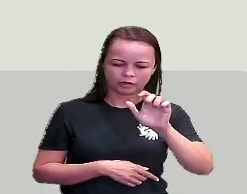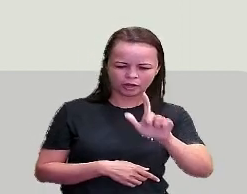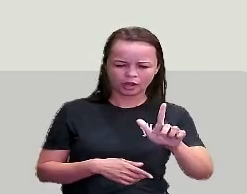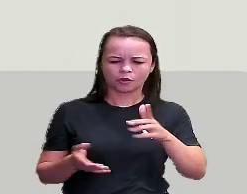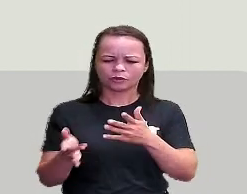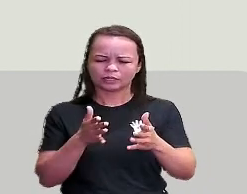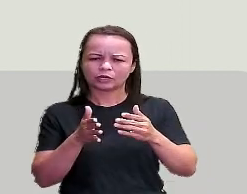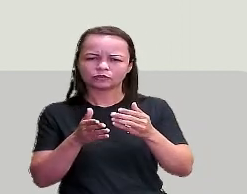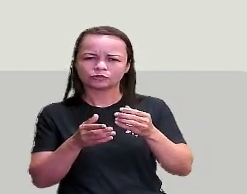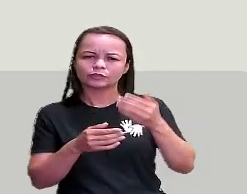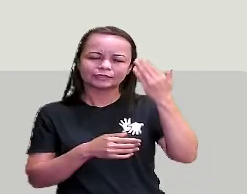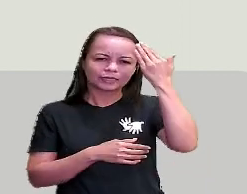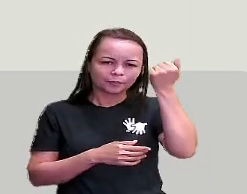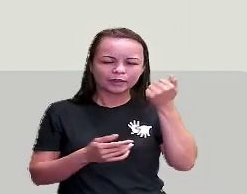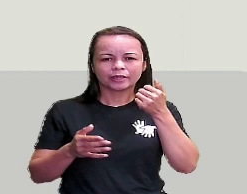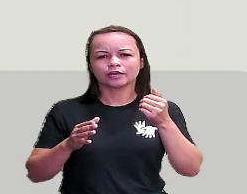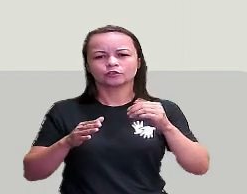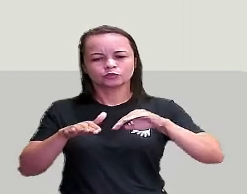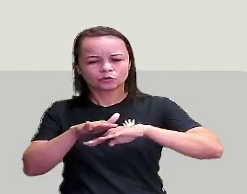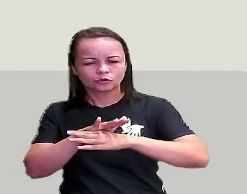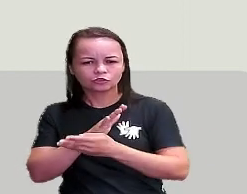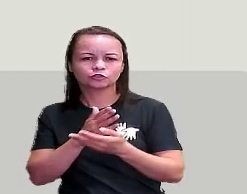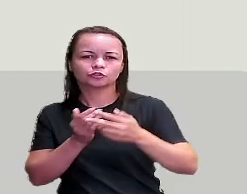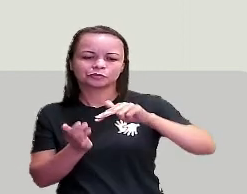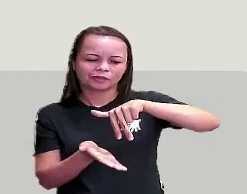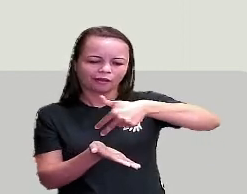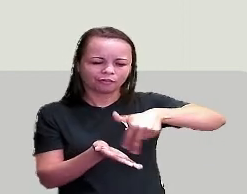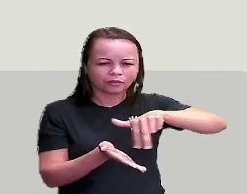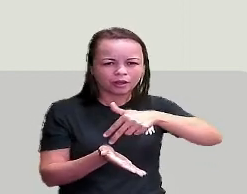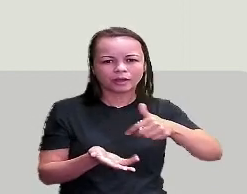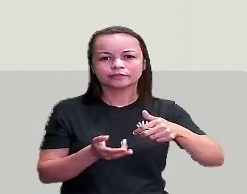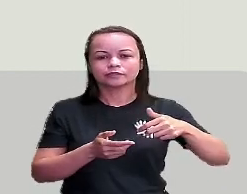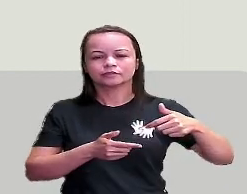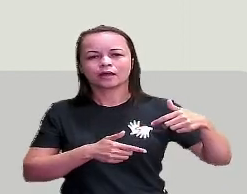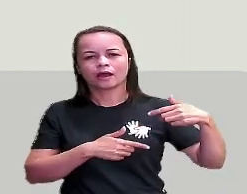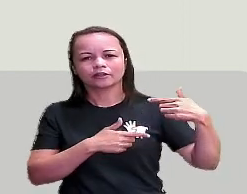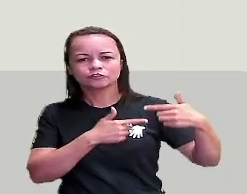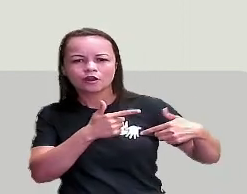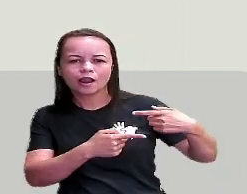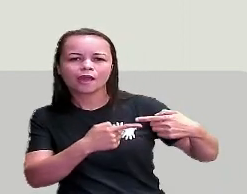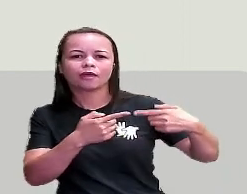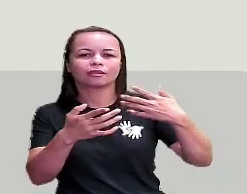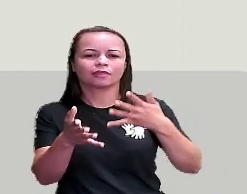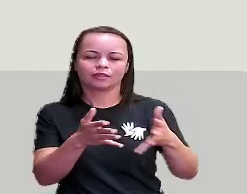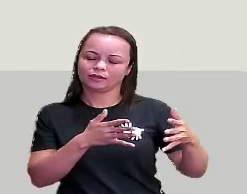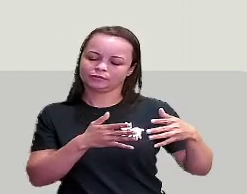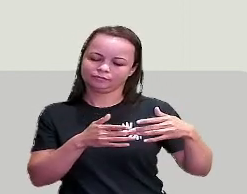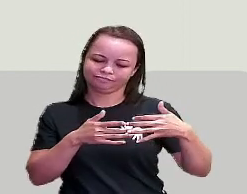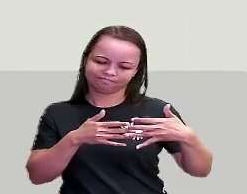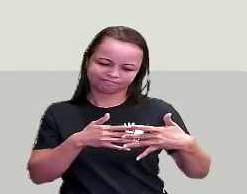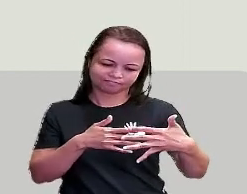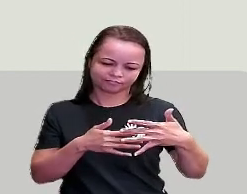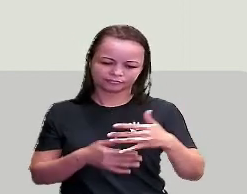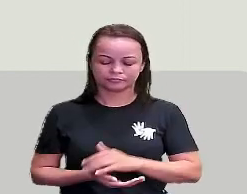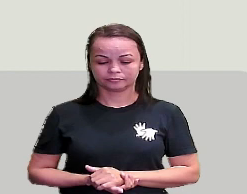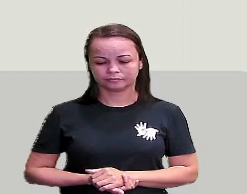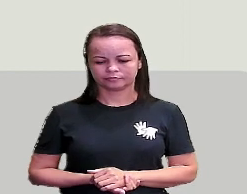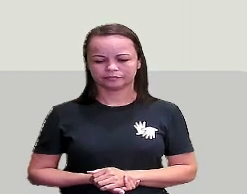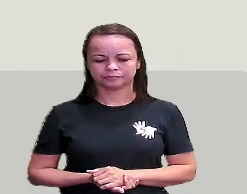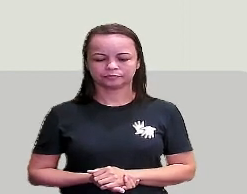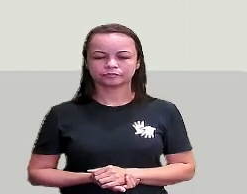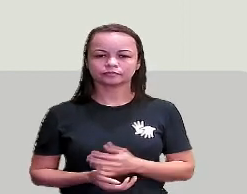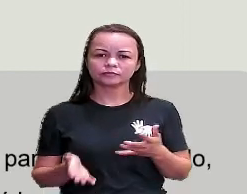saberes, os costumes, as festas, as danças, as lendas e assim por diante. E o que é patrimônio